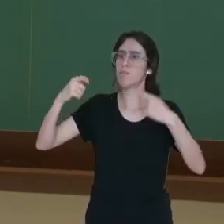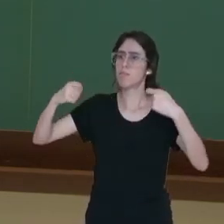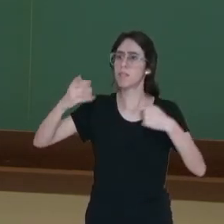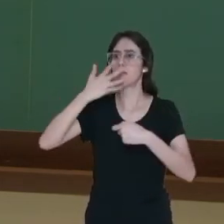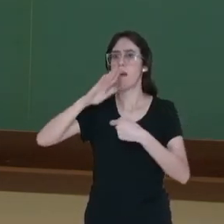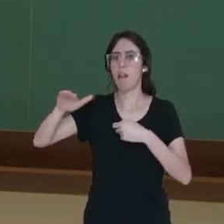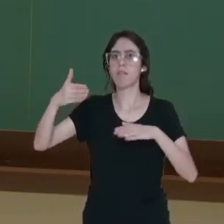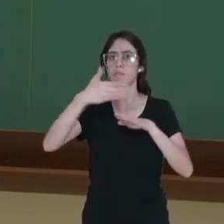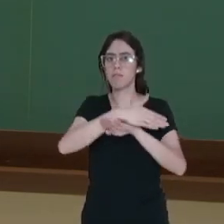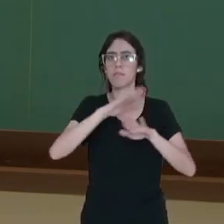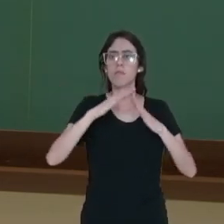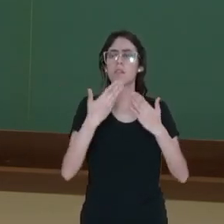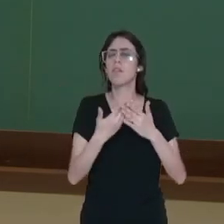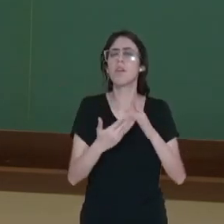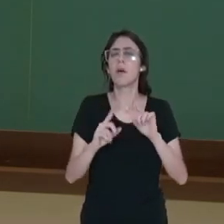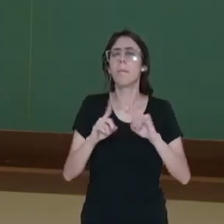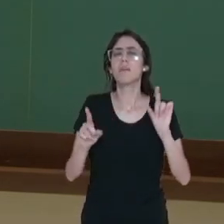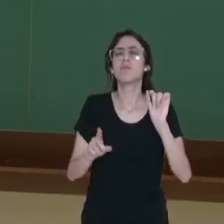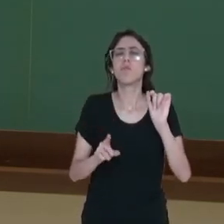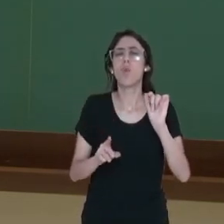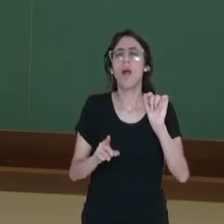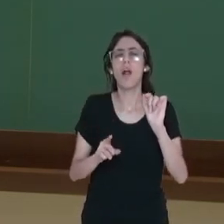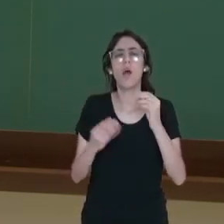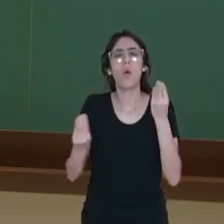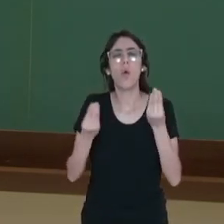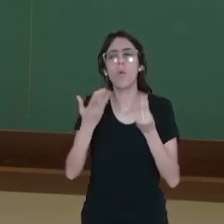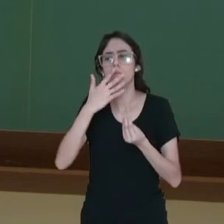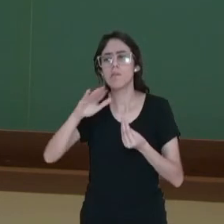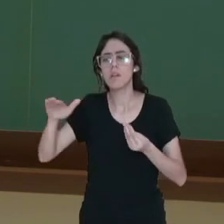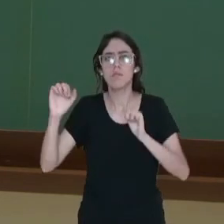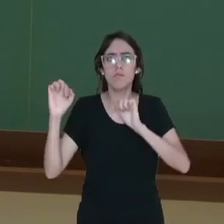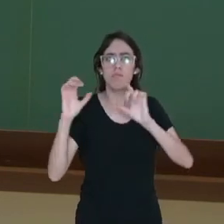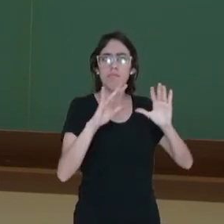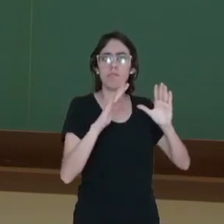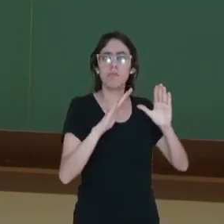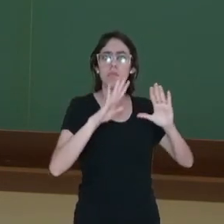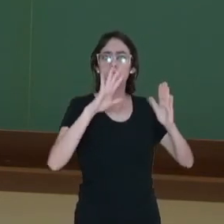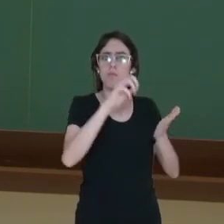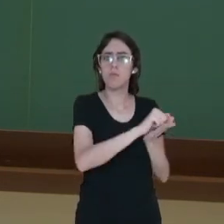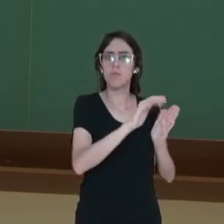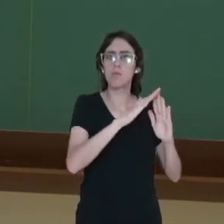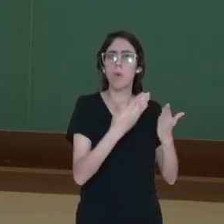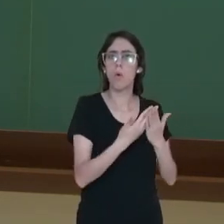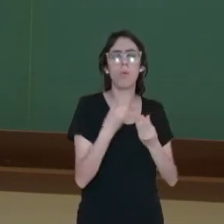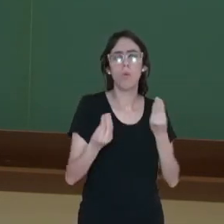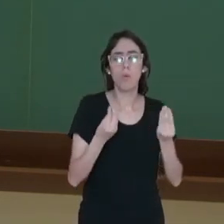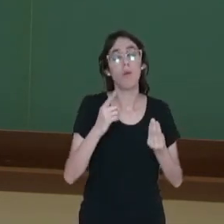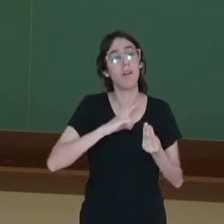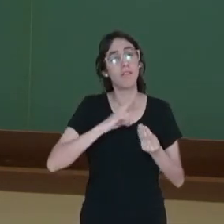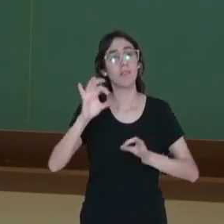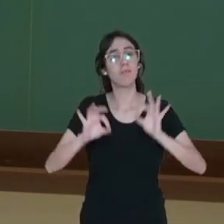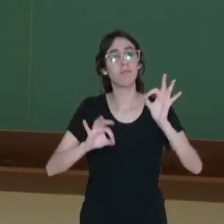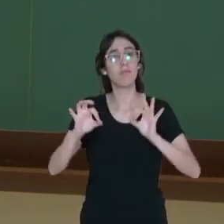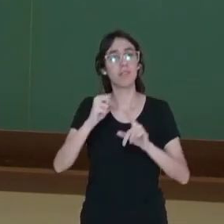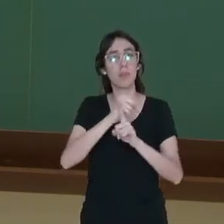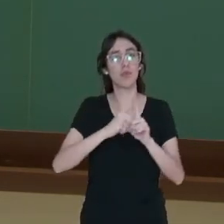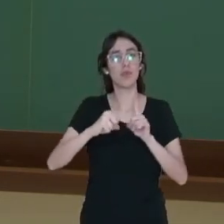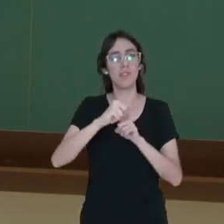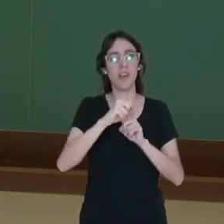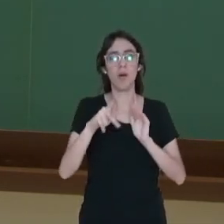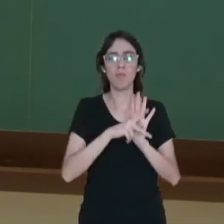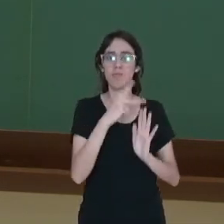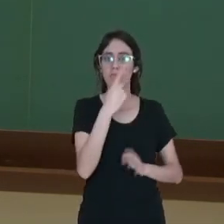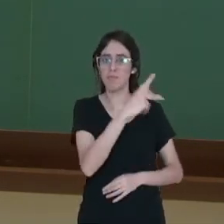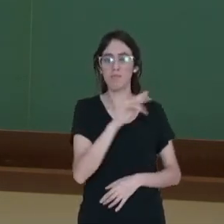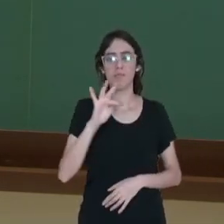Quais medidas ajudaram a colocar todas as crianças na escola? Nós podemos citar aí os programas sociais do governo